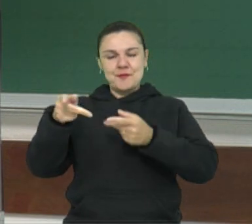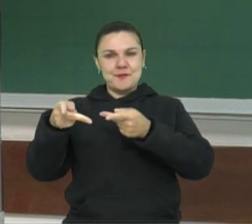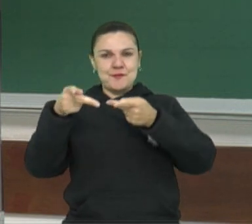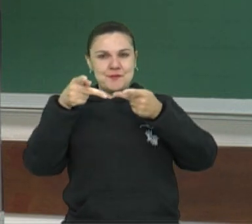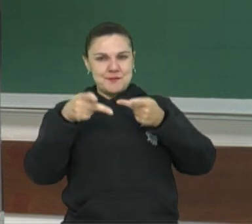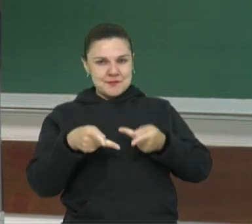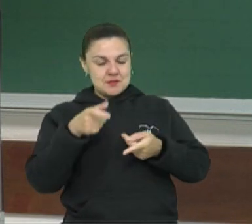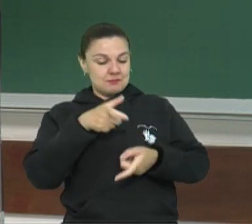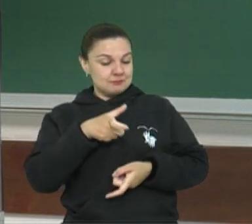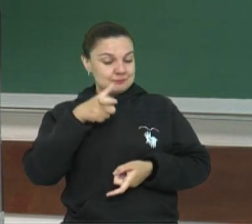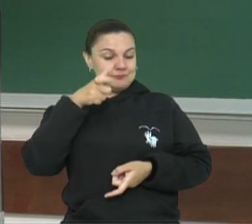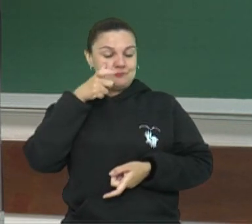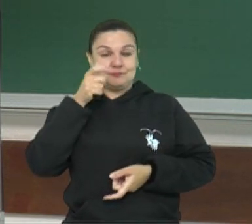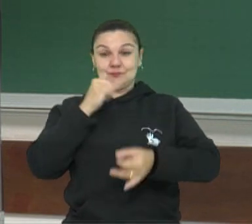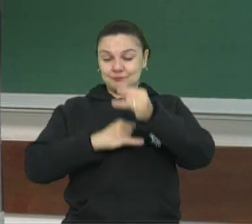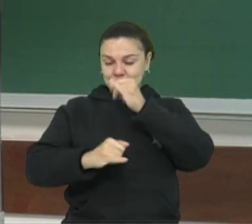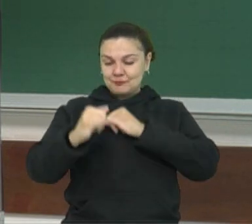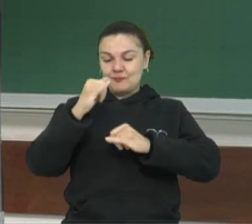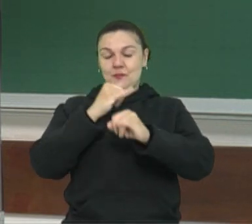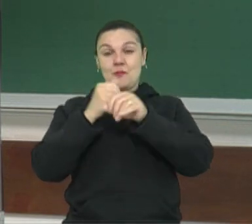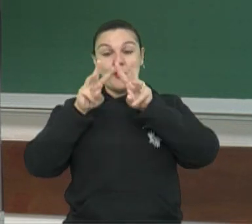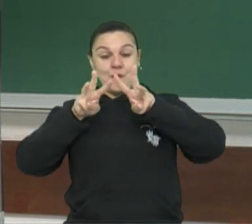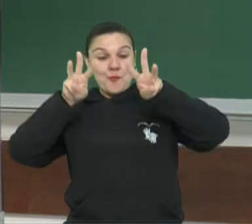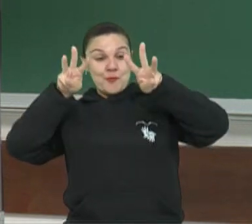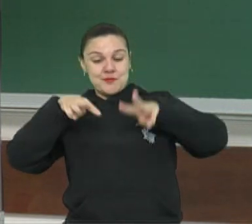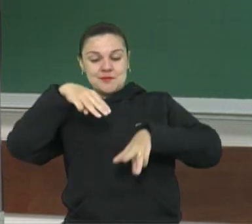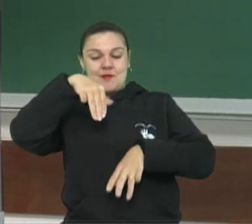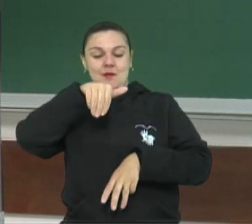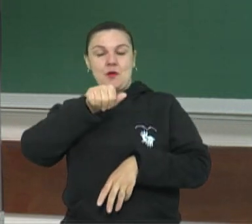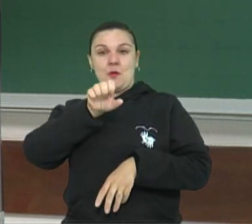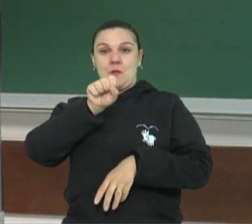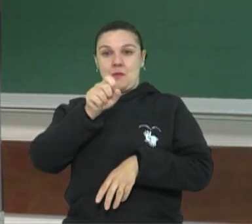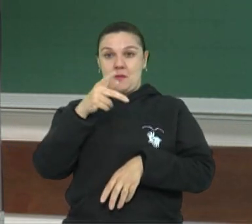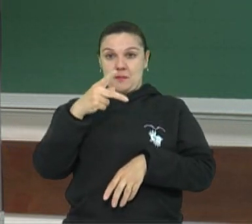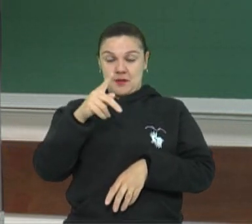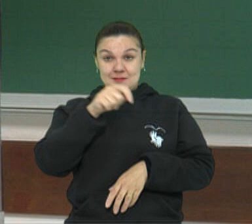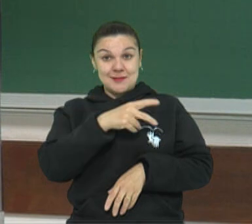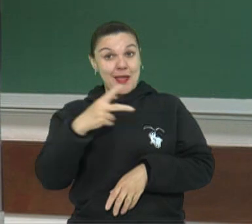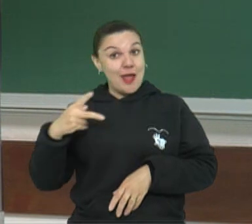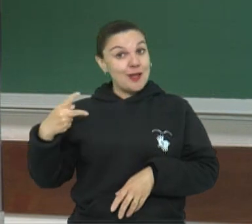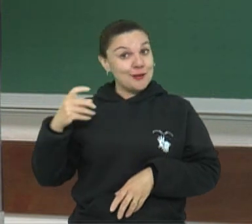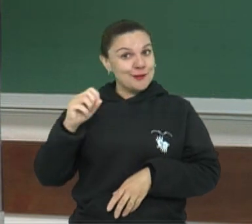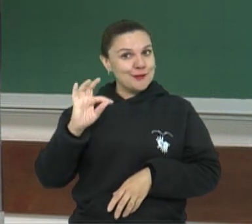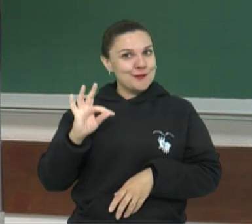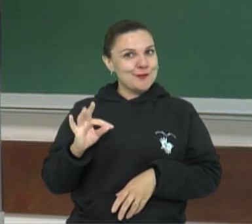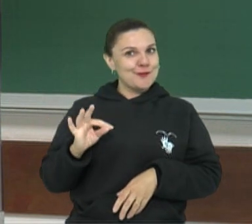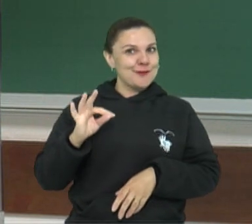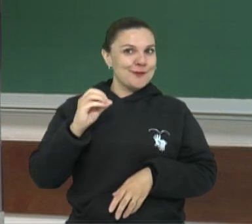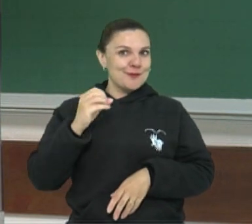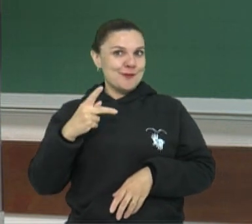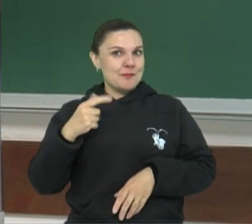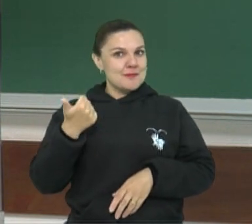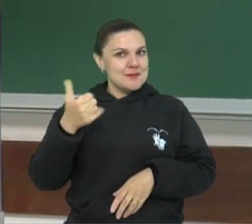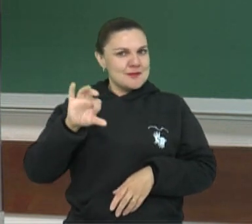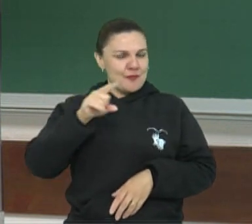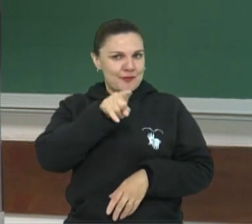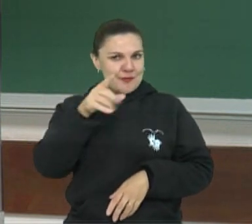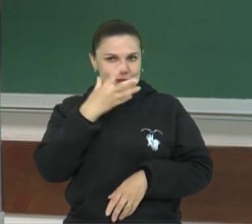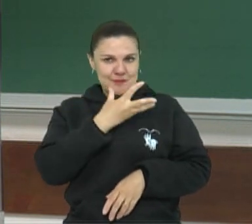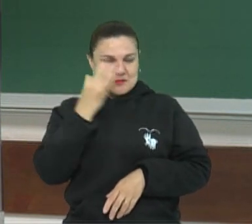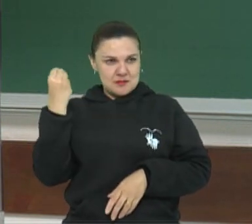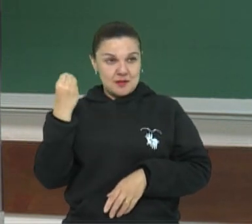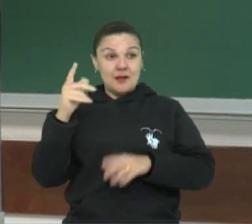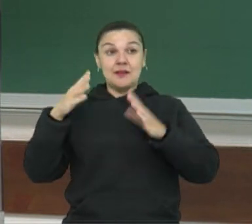seu tour pelo Museu do MASP, o museu virtual. Ele é do top 19, não esquece, tá? As